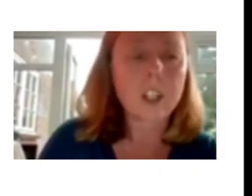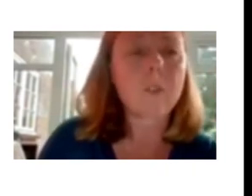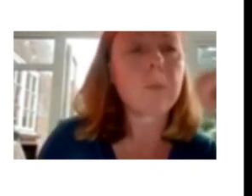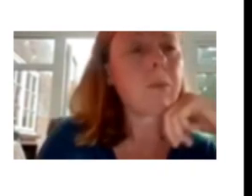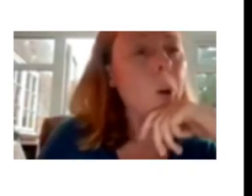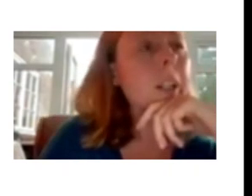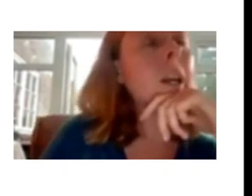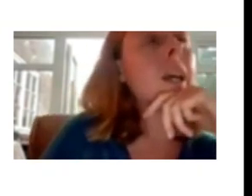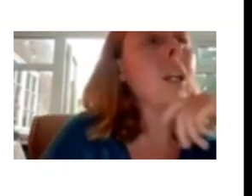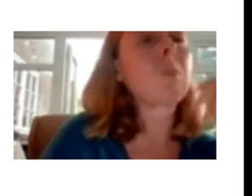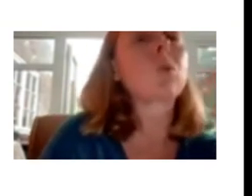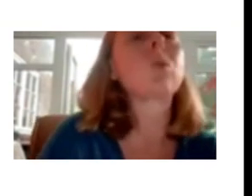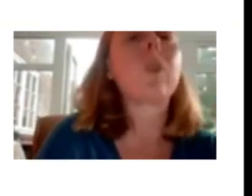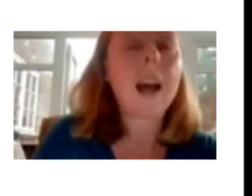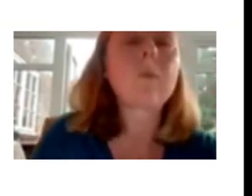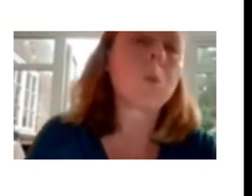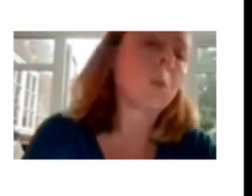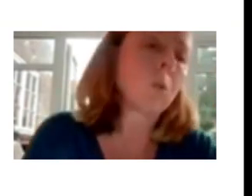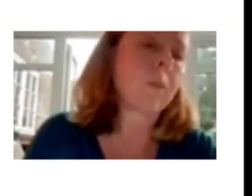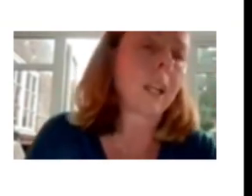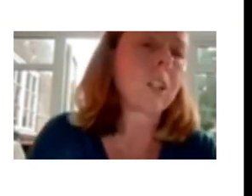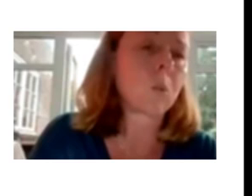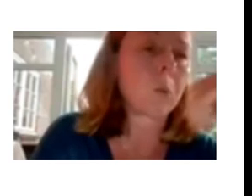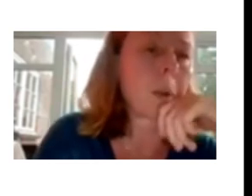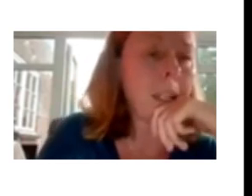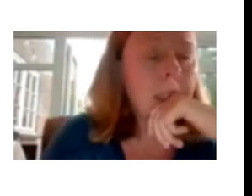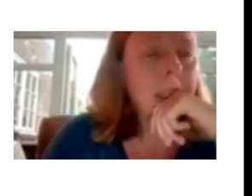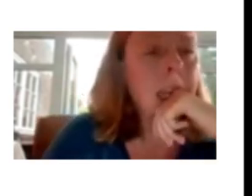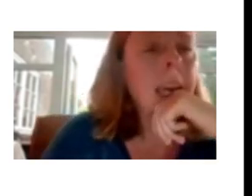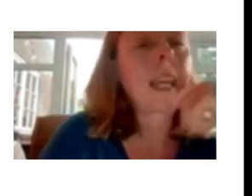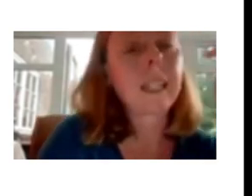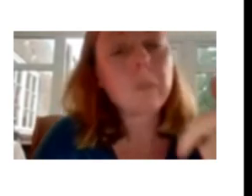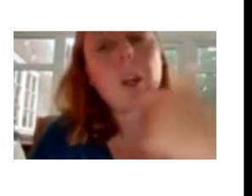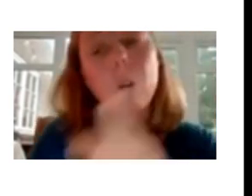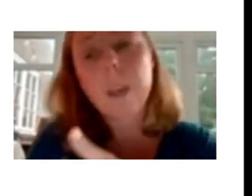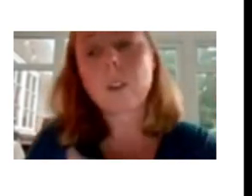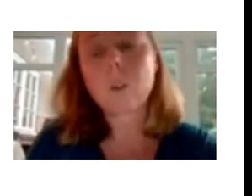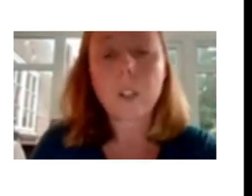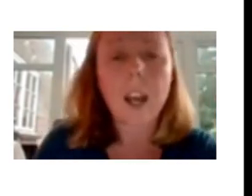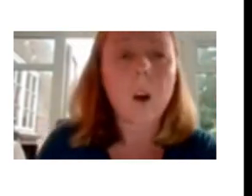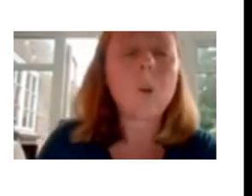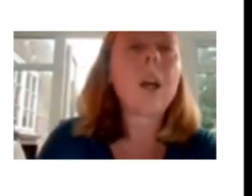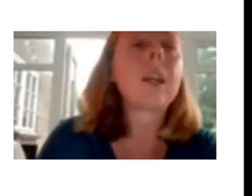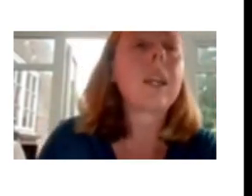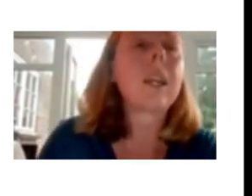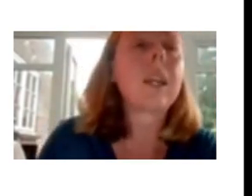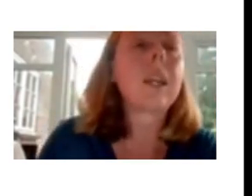quando viajava para fora, que as pessoas falavam com um tom diferente sobre o país. E ela também comenta no